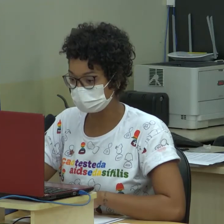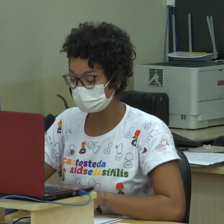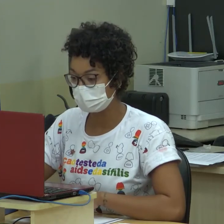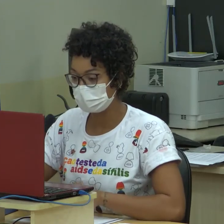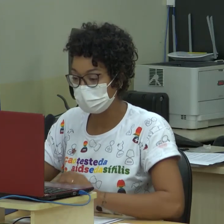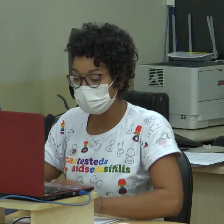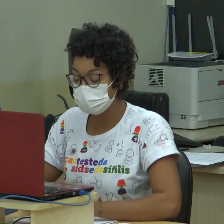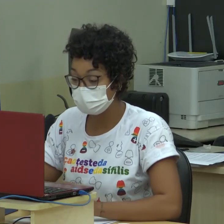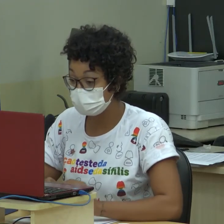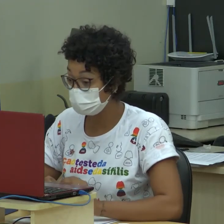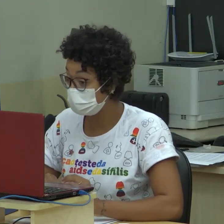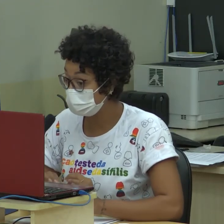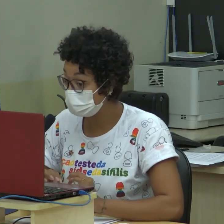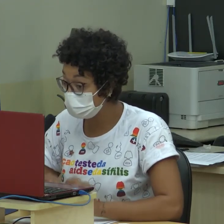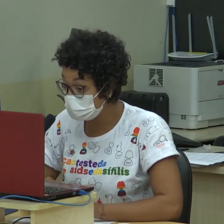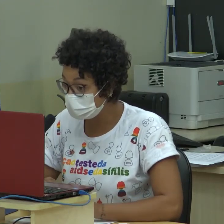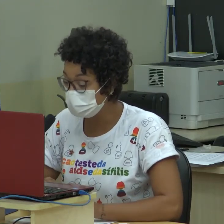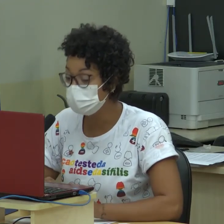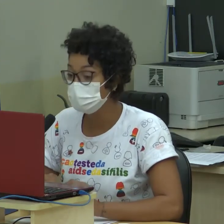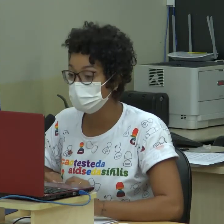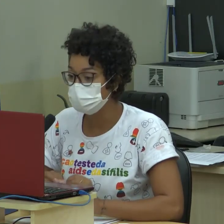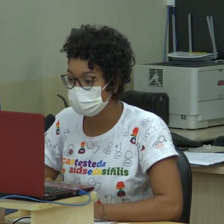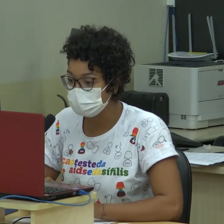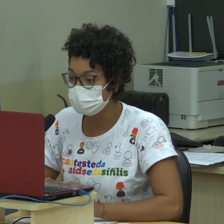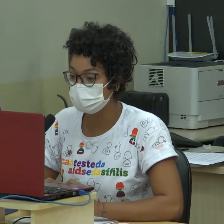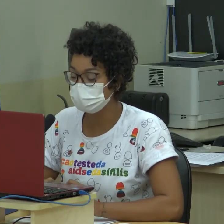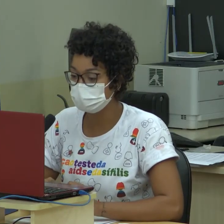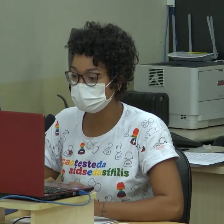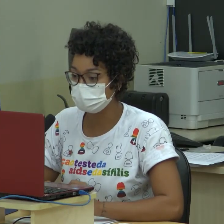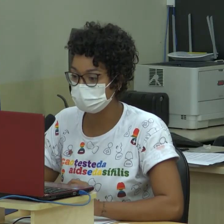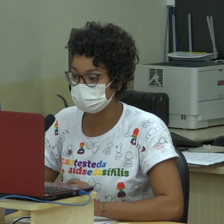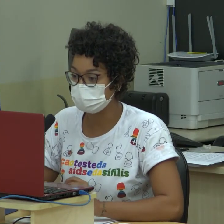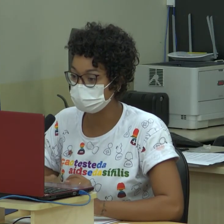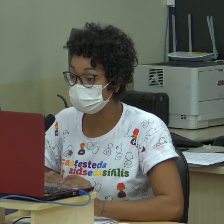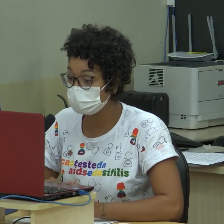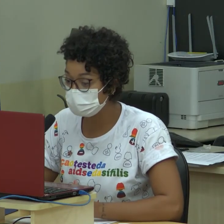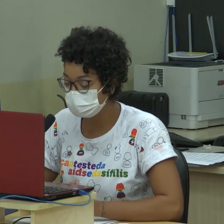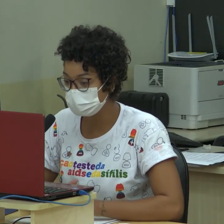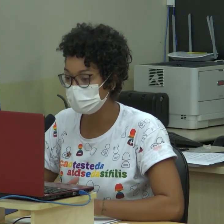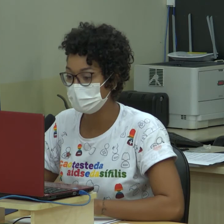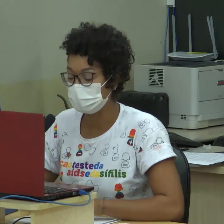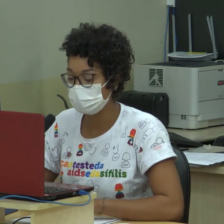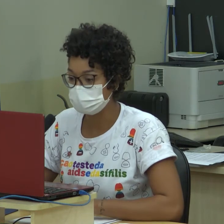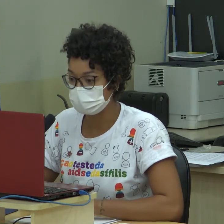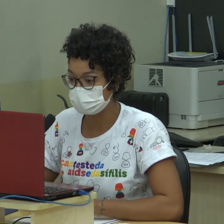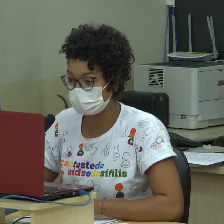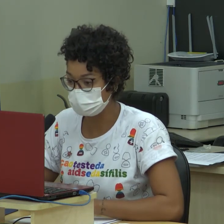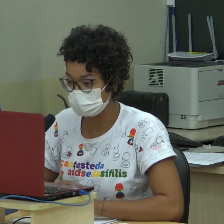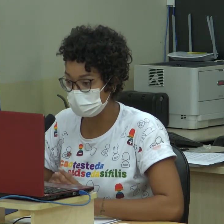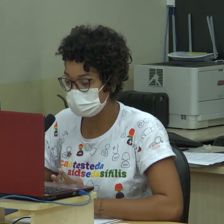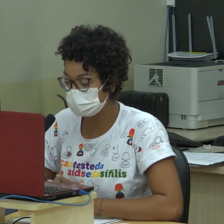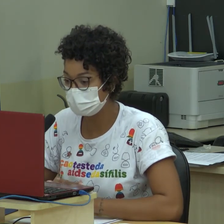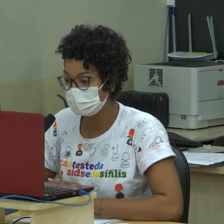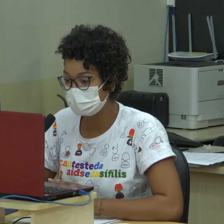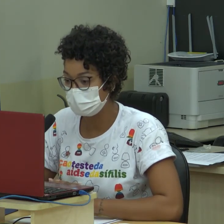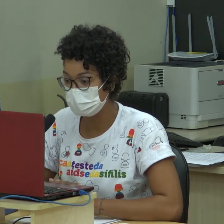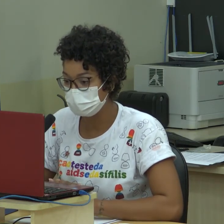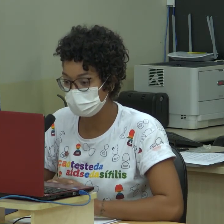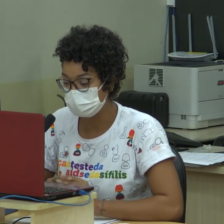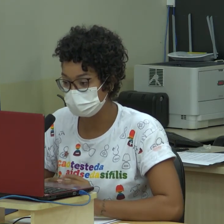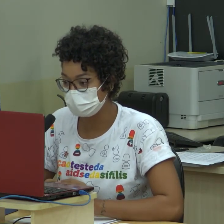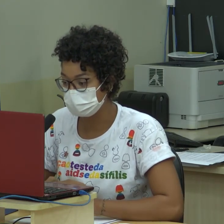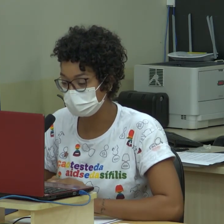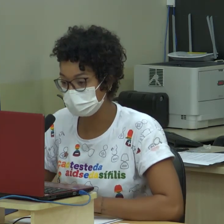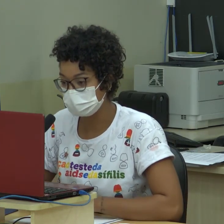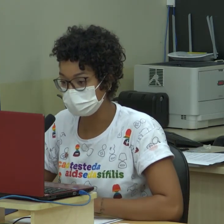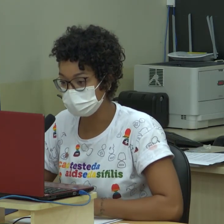obrigado. Agora a gente vai fazer um bloco único com 6 perguntas que aconteceram durante a nossa audiência. E aí eu vou